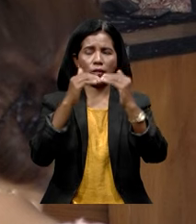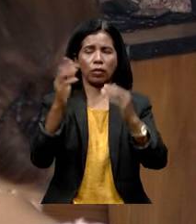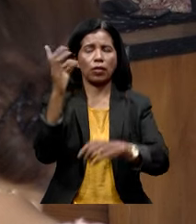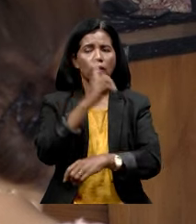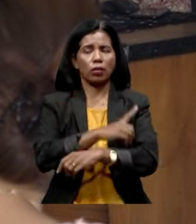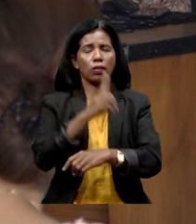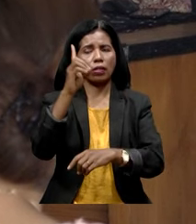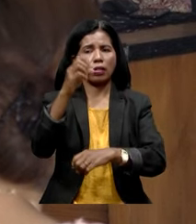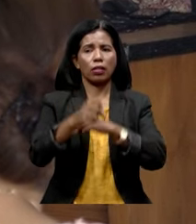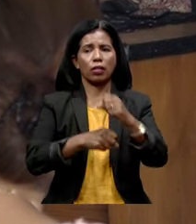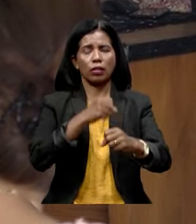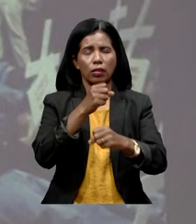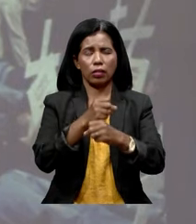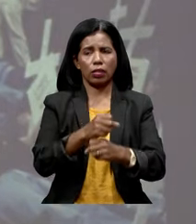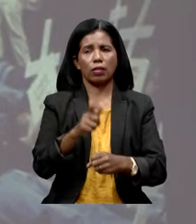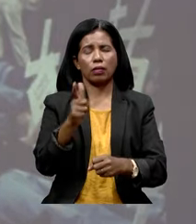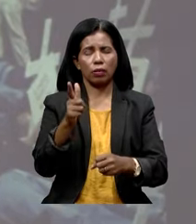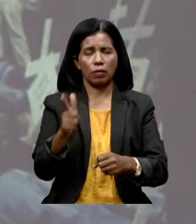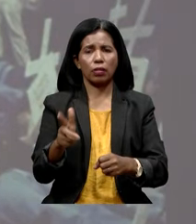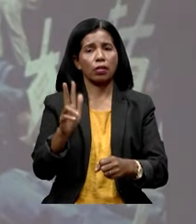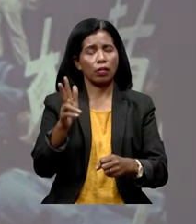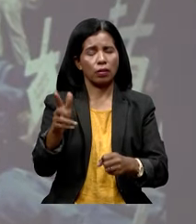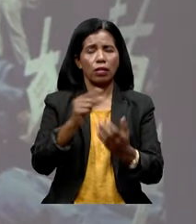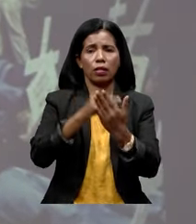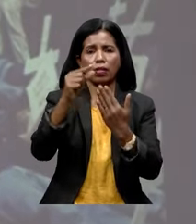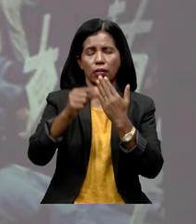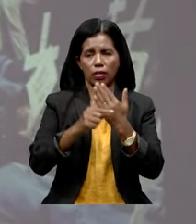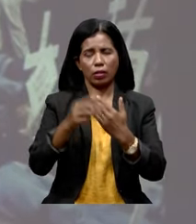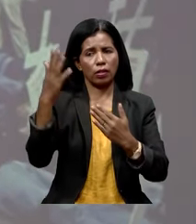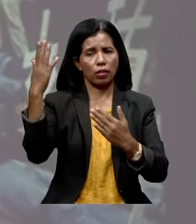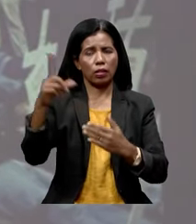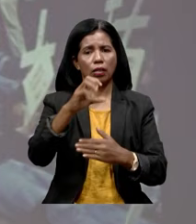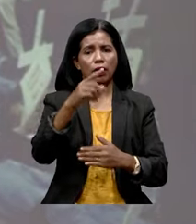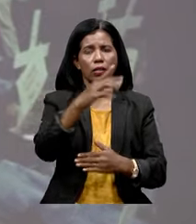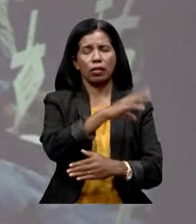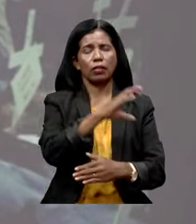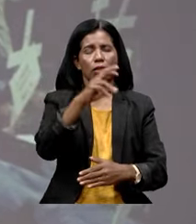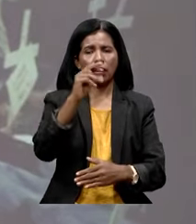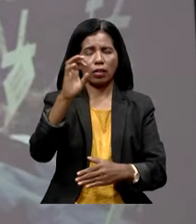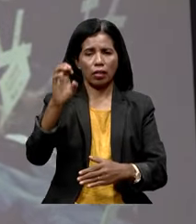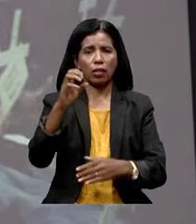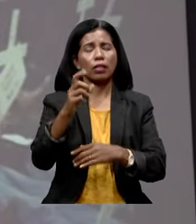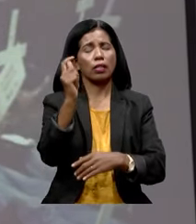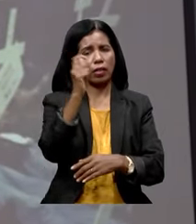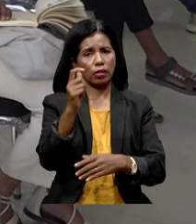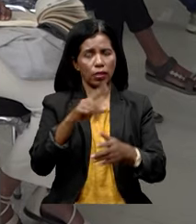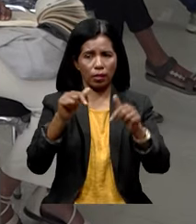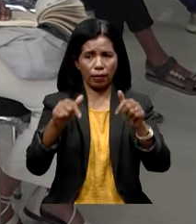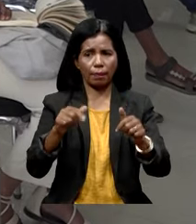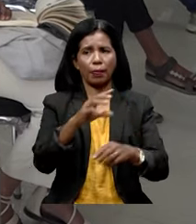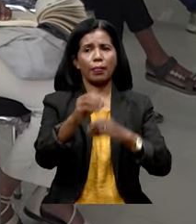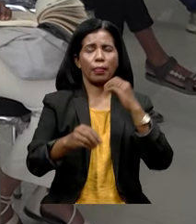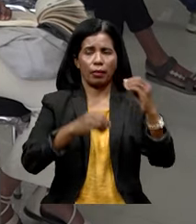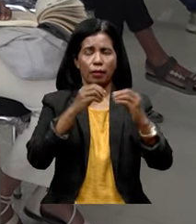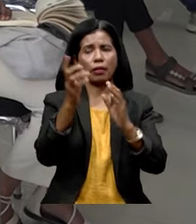para aniversário Loro Consulta Popular, 30 de agosto, e em Salão Lariguto Sene Terçane. Relaciona o